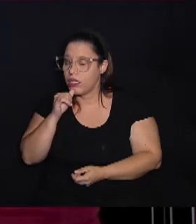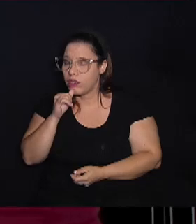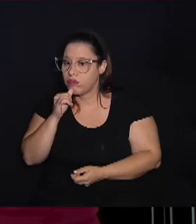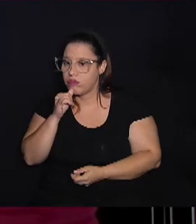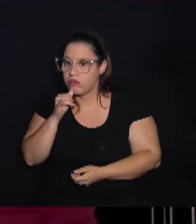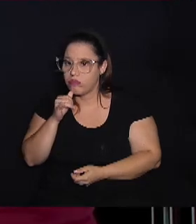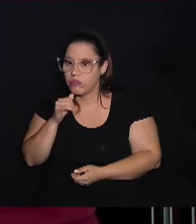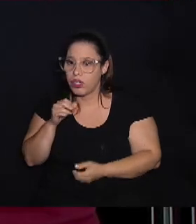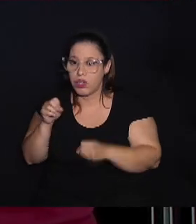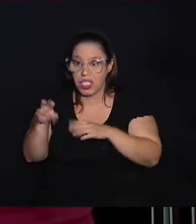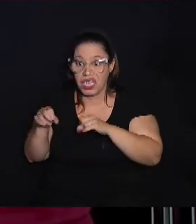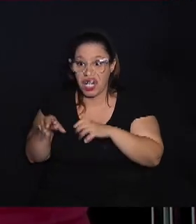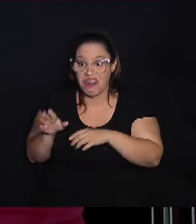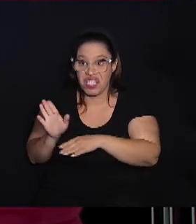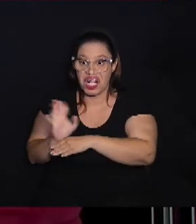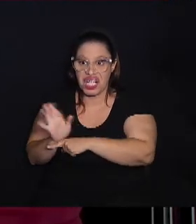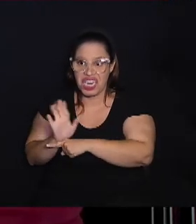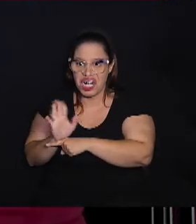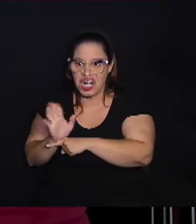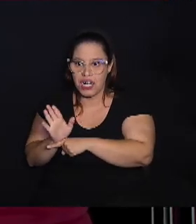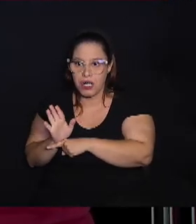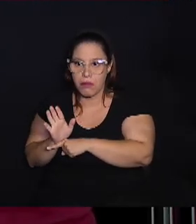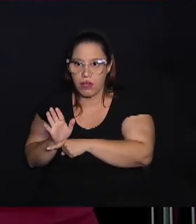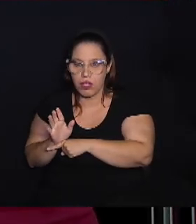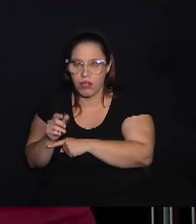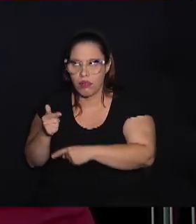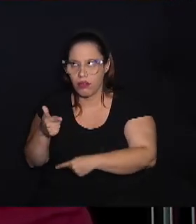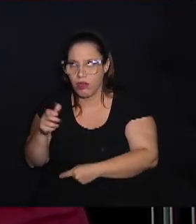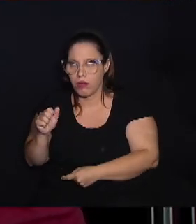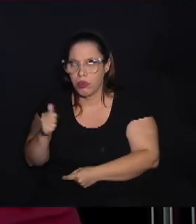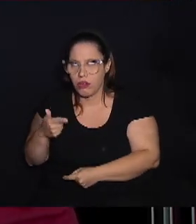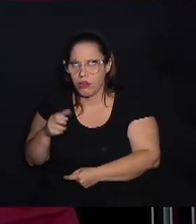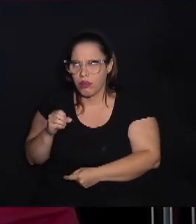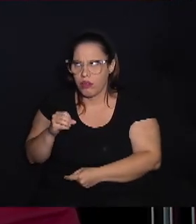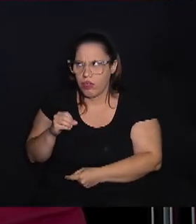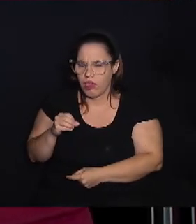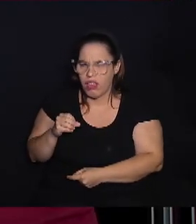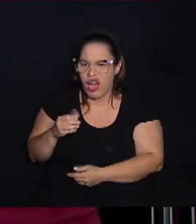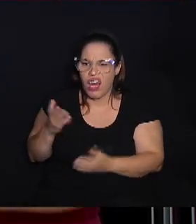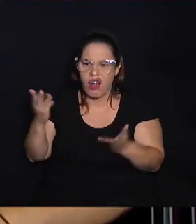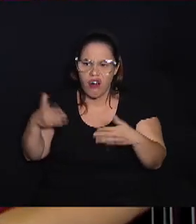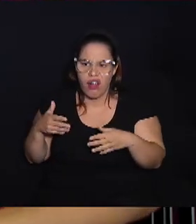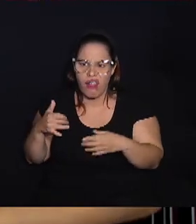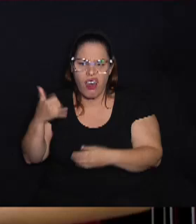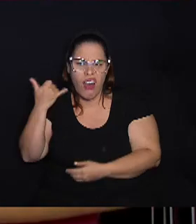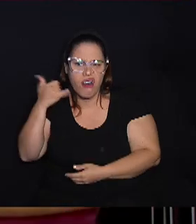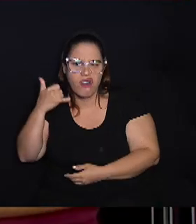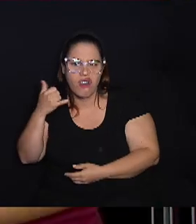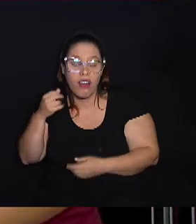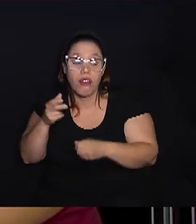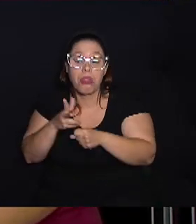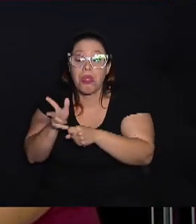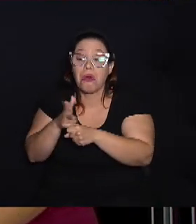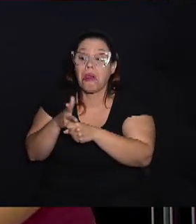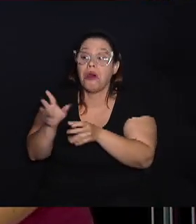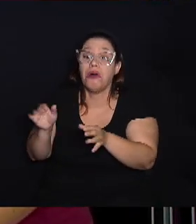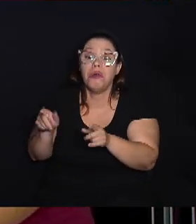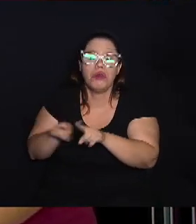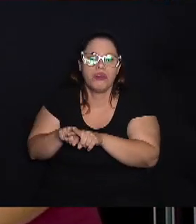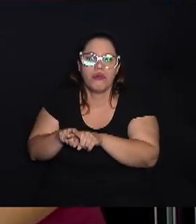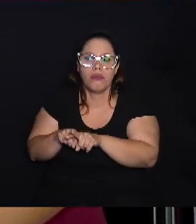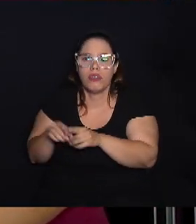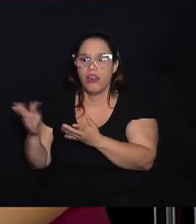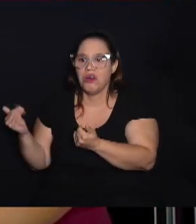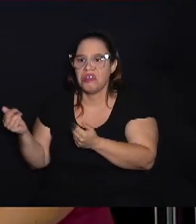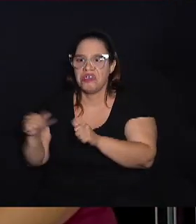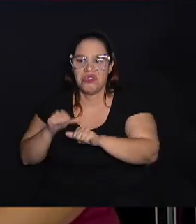2010, é totalmente diferente. Agora tem câmera com celular, né? A tecnologia vai mudando, os jovens vão mudando, né? A gente vai... E